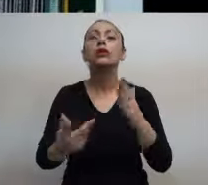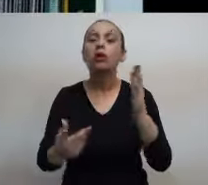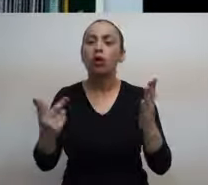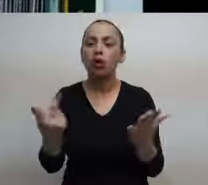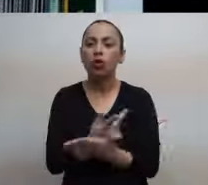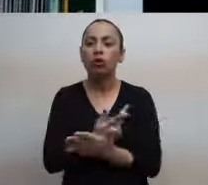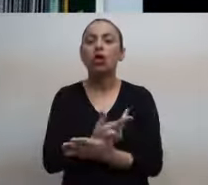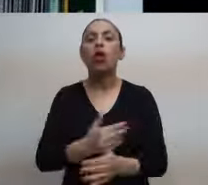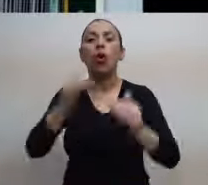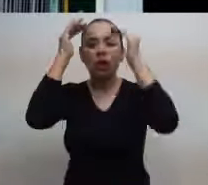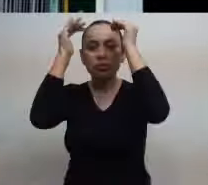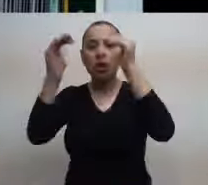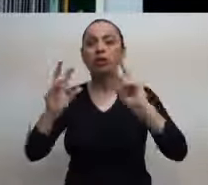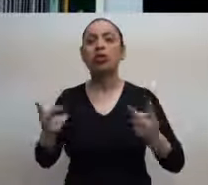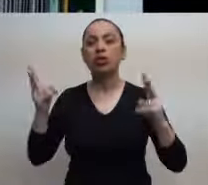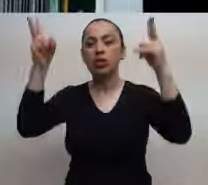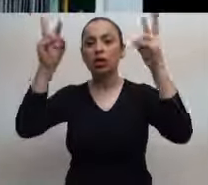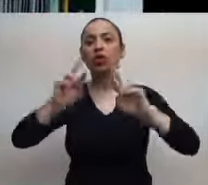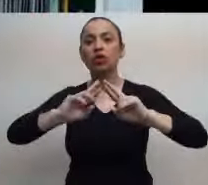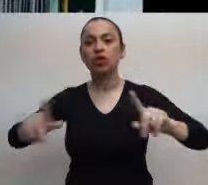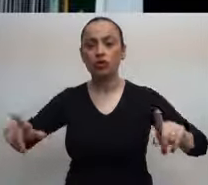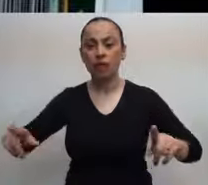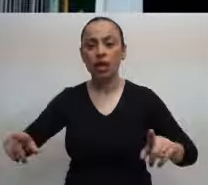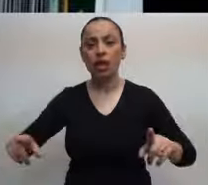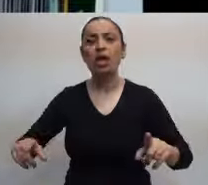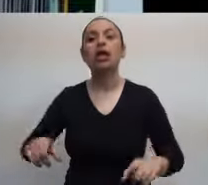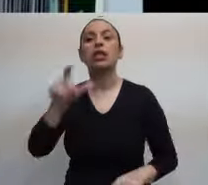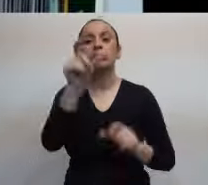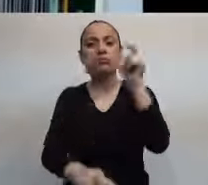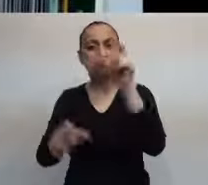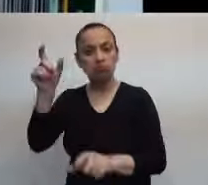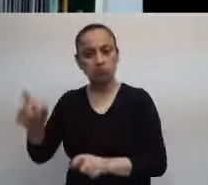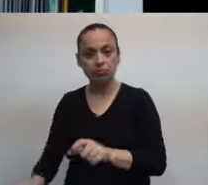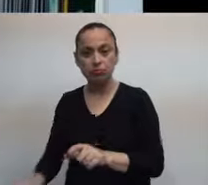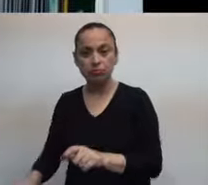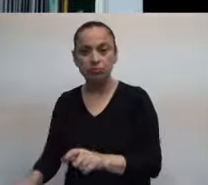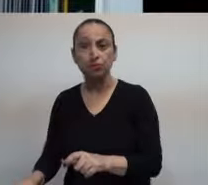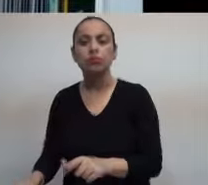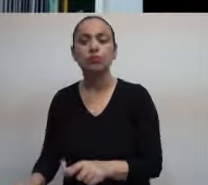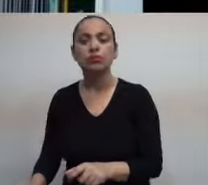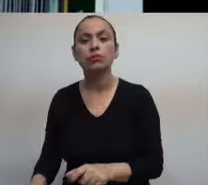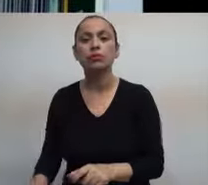do respeito e valorização das diferenças entre os indivíduos.